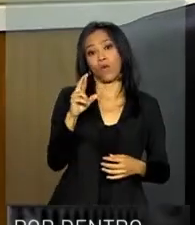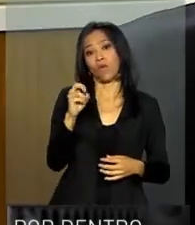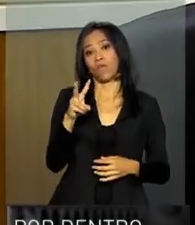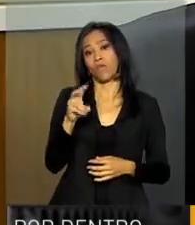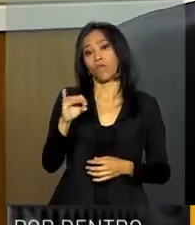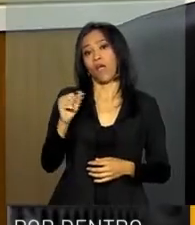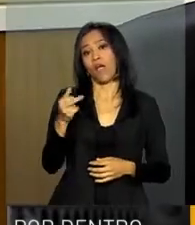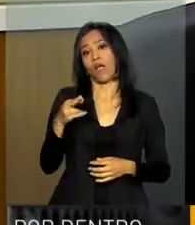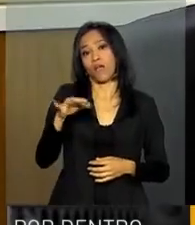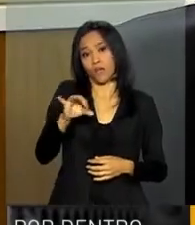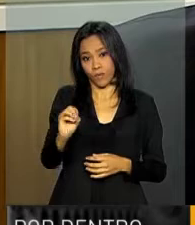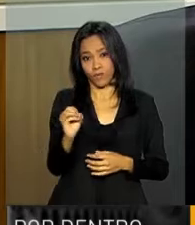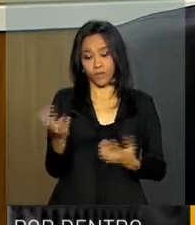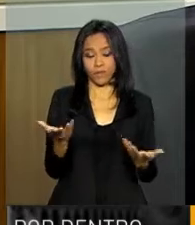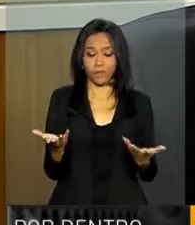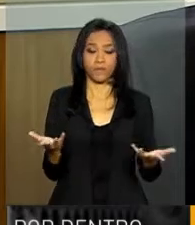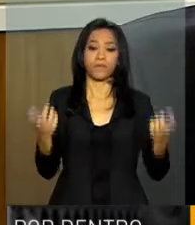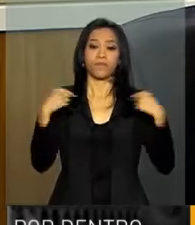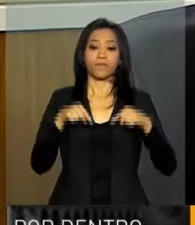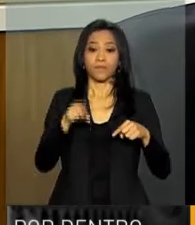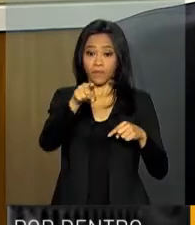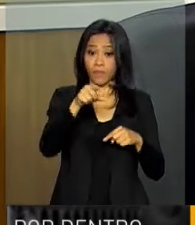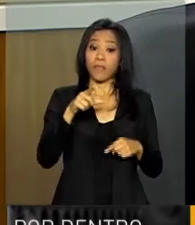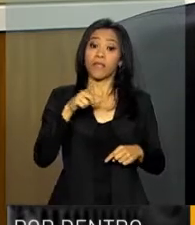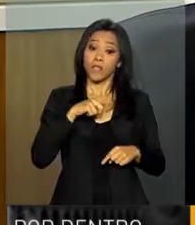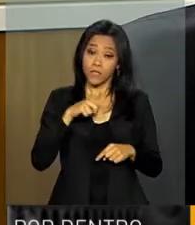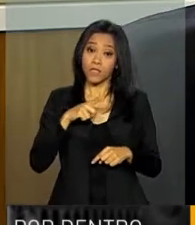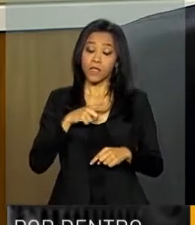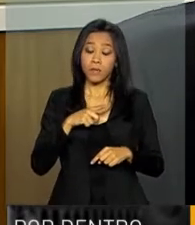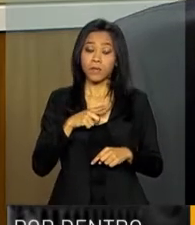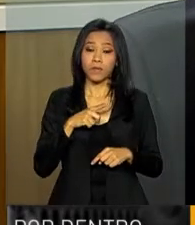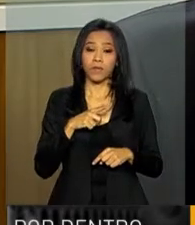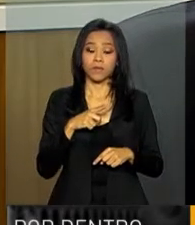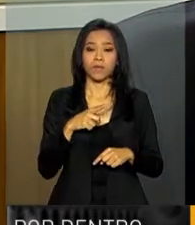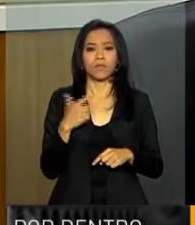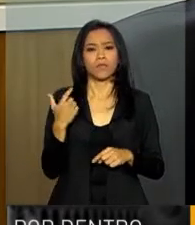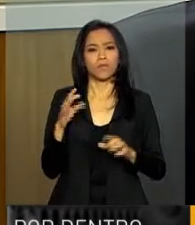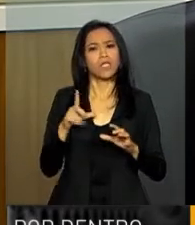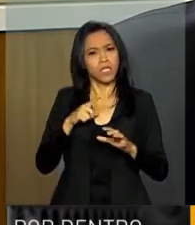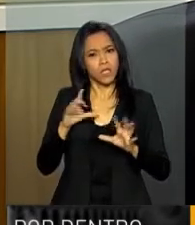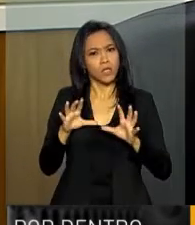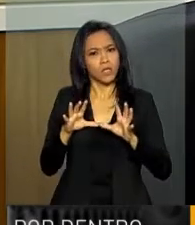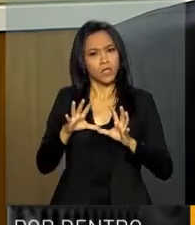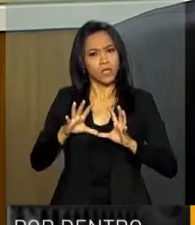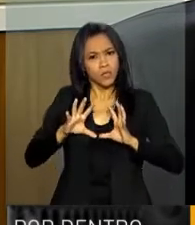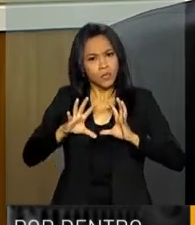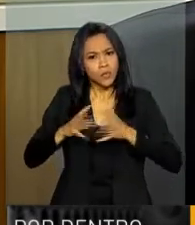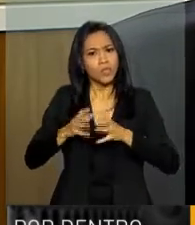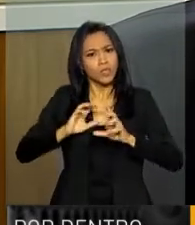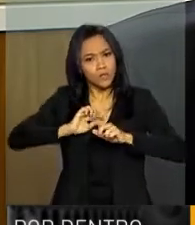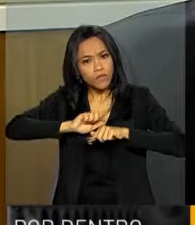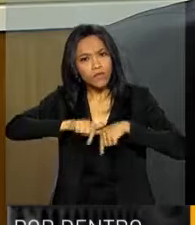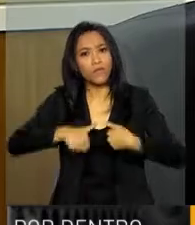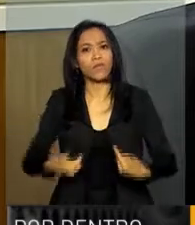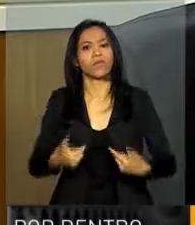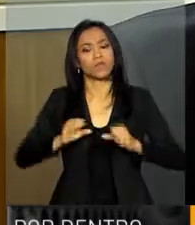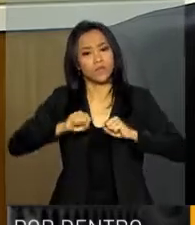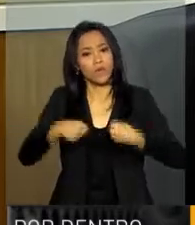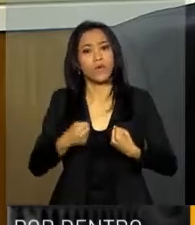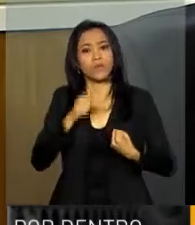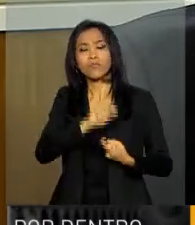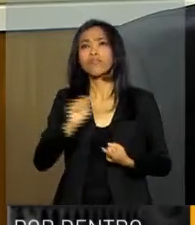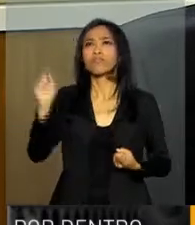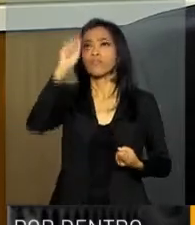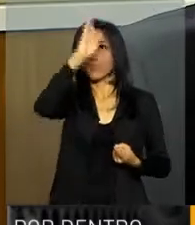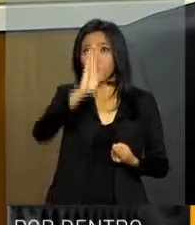de trabalho de turismo ferroviário existem esforços em vários lugares do brasil mas o que tem tem duas coisas têm